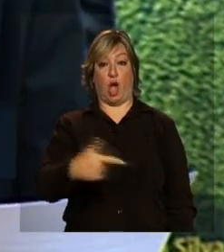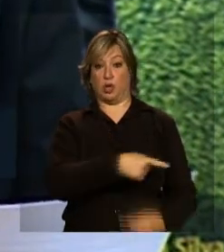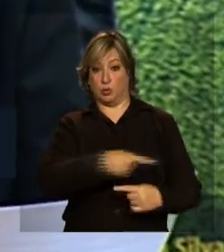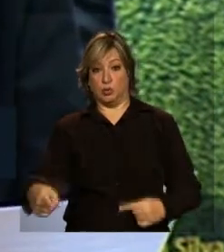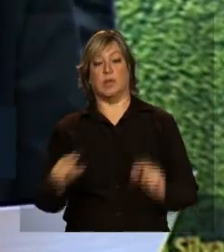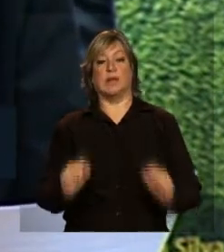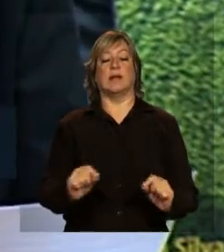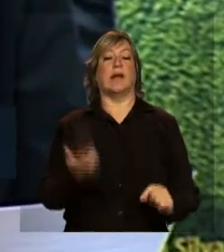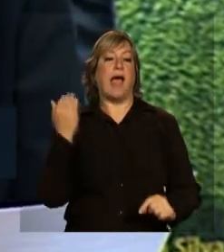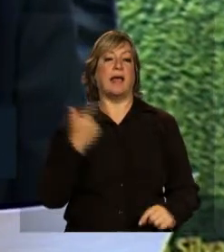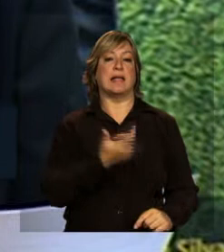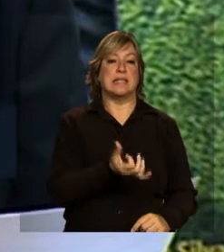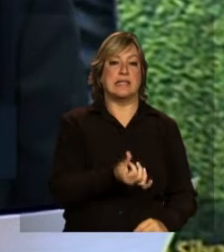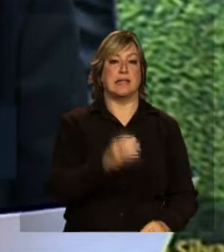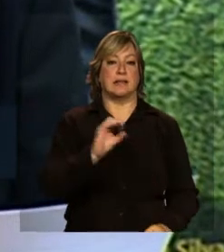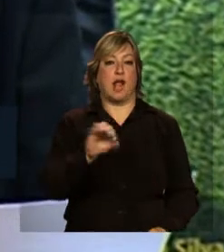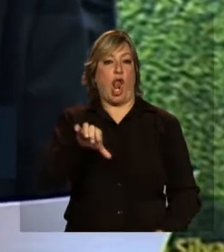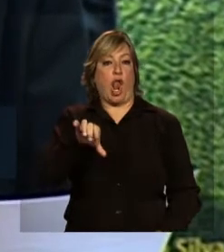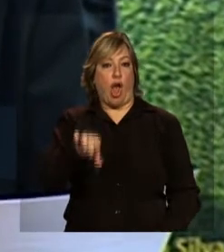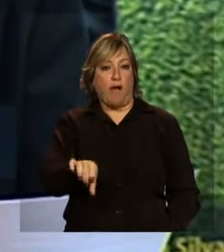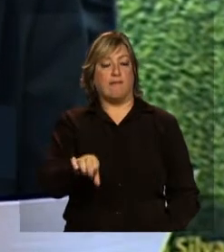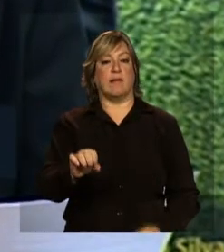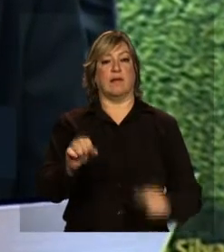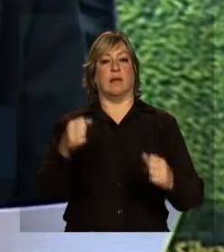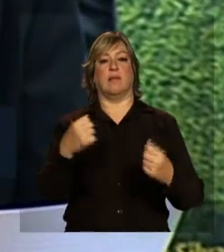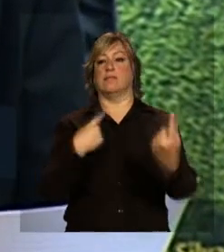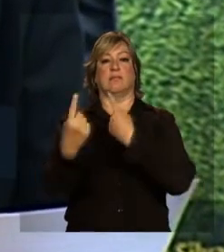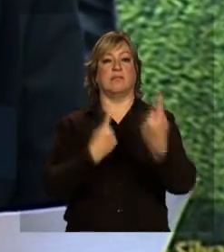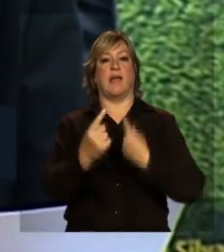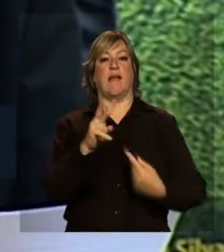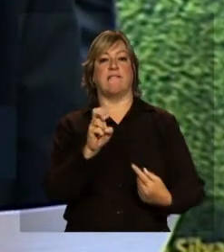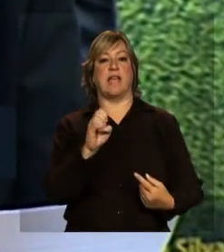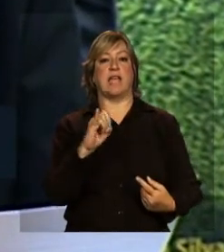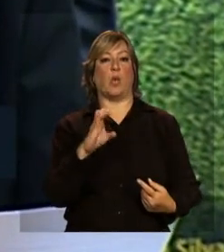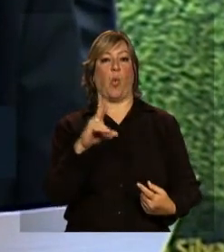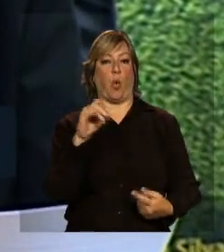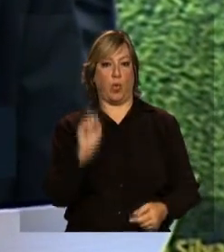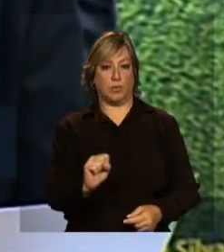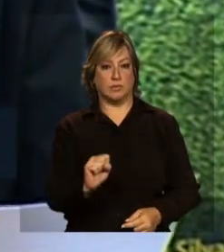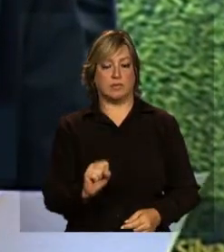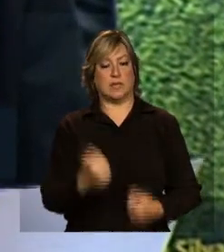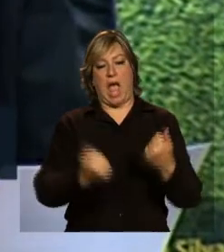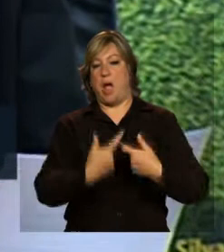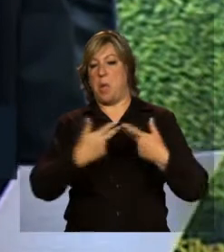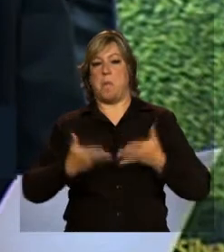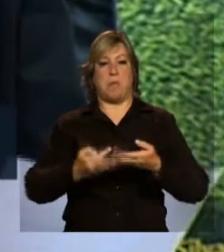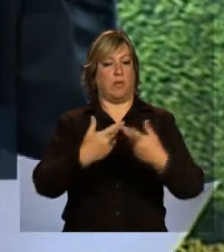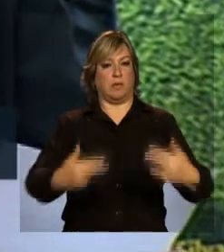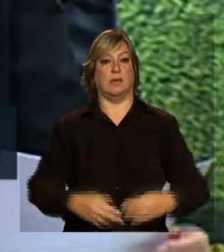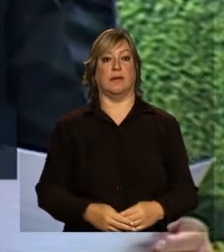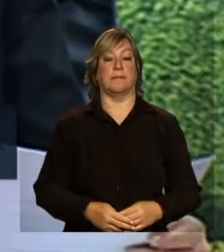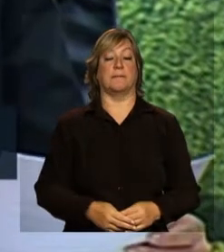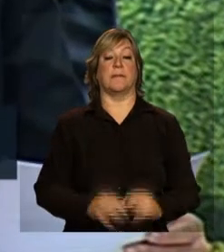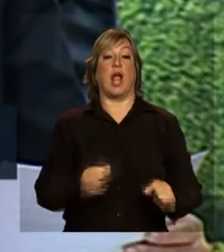de 609 veículos. Nós já